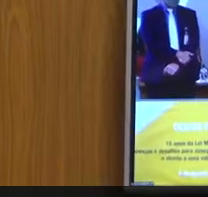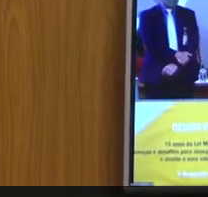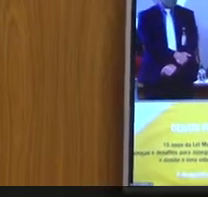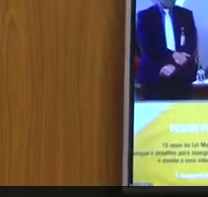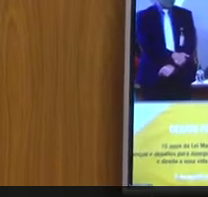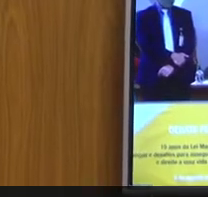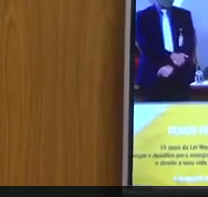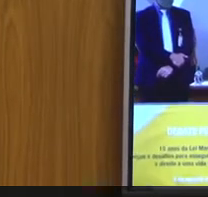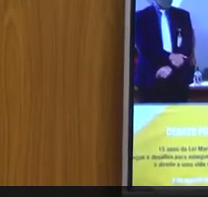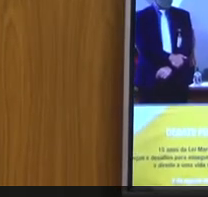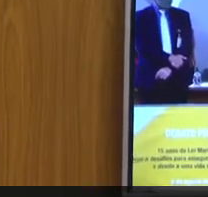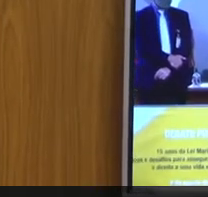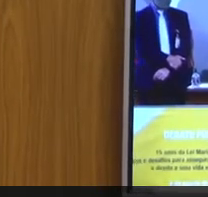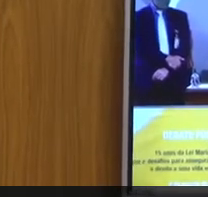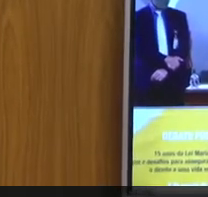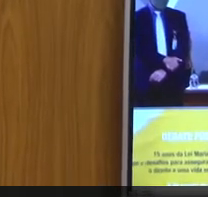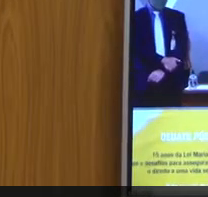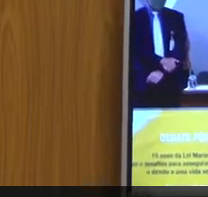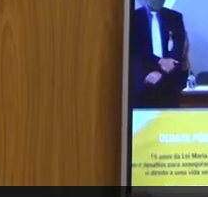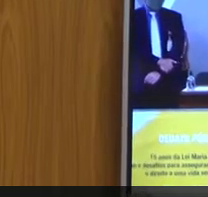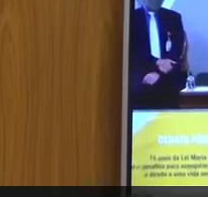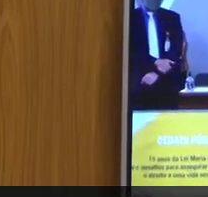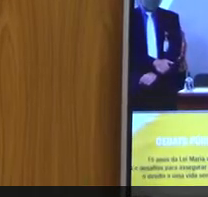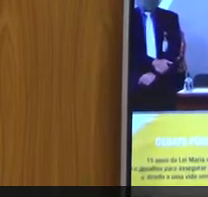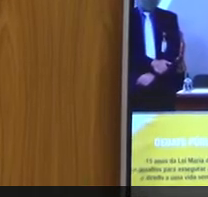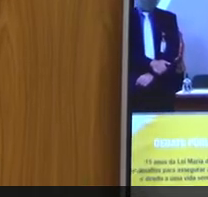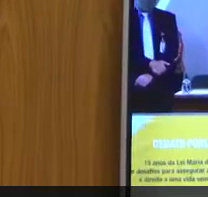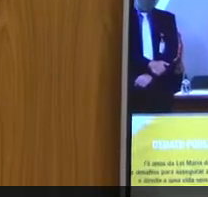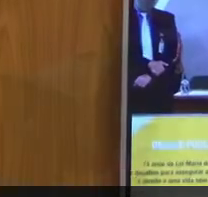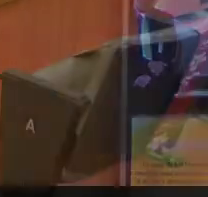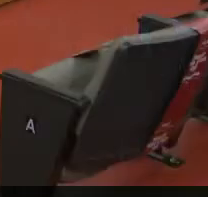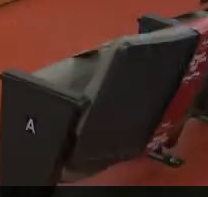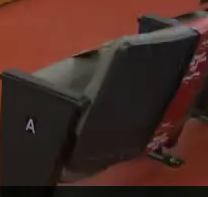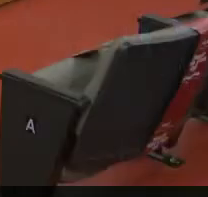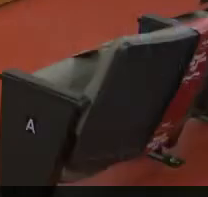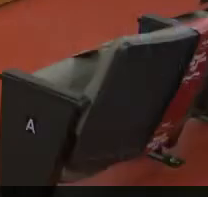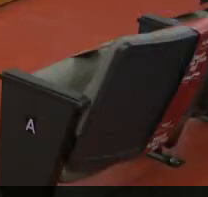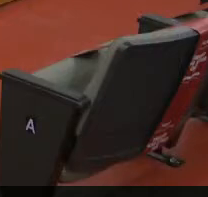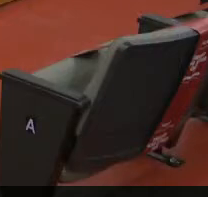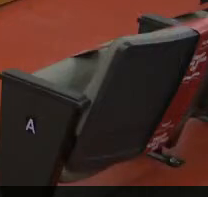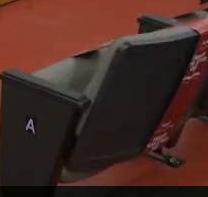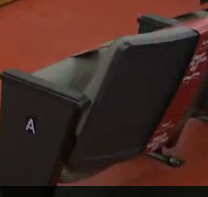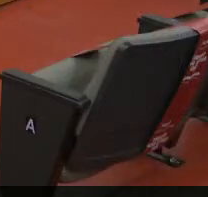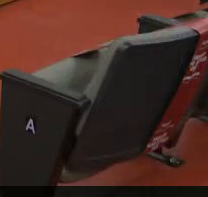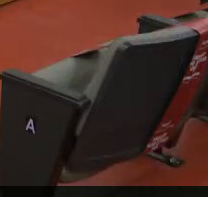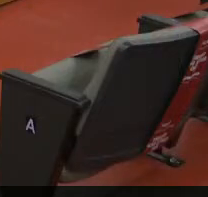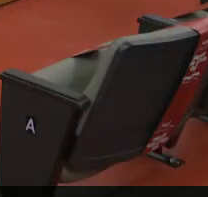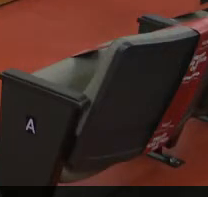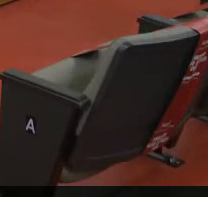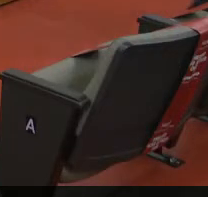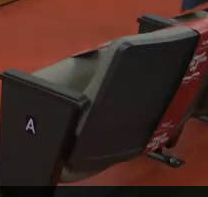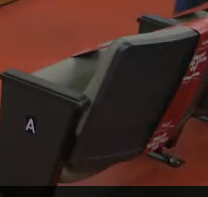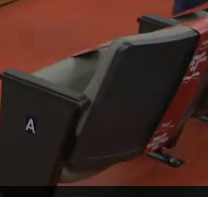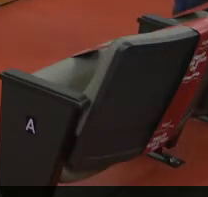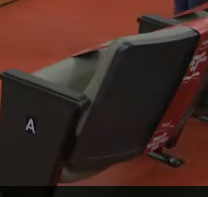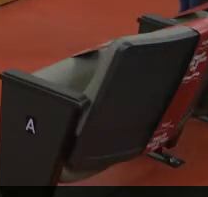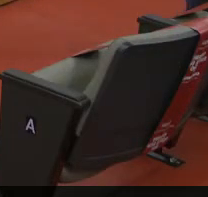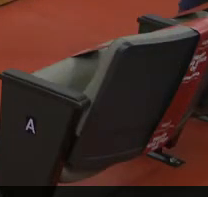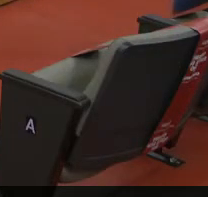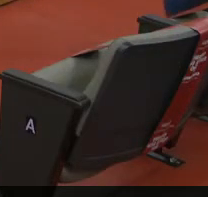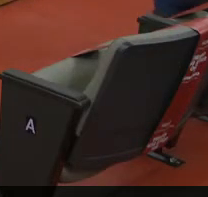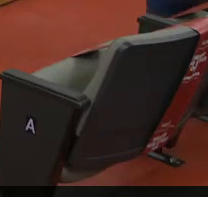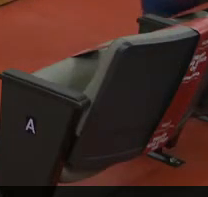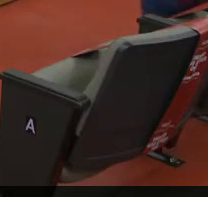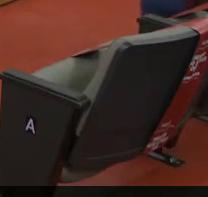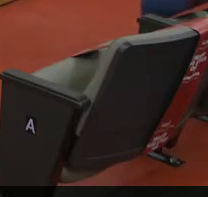violência de Belo Horizonte trajetória e desafios da Defensoria Pública de Minas Gerais na defesa dos